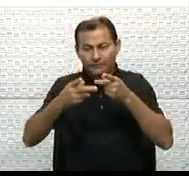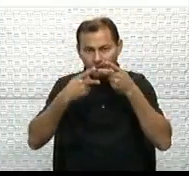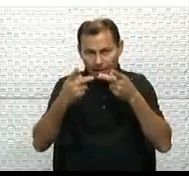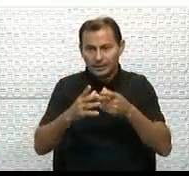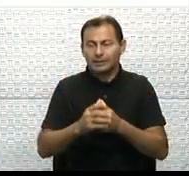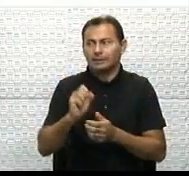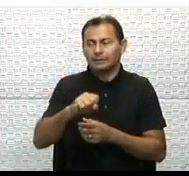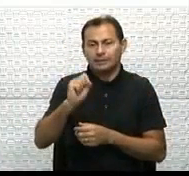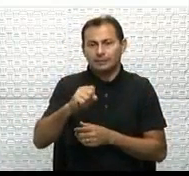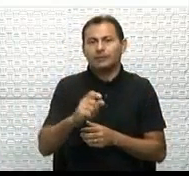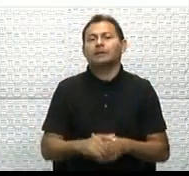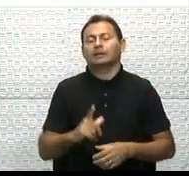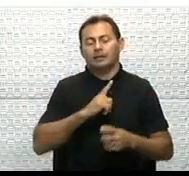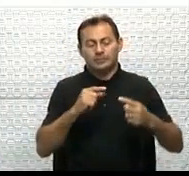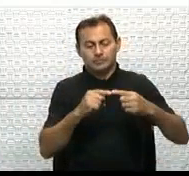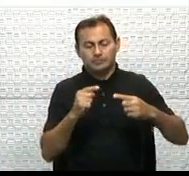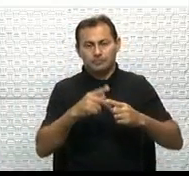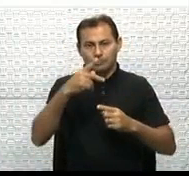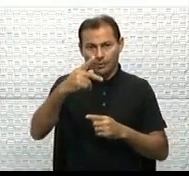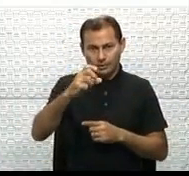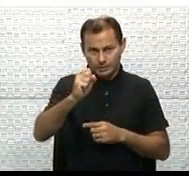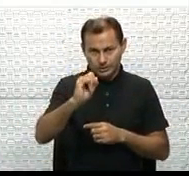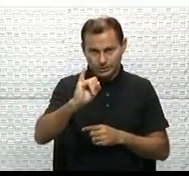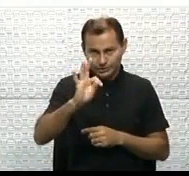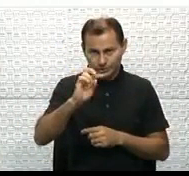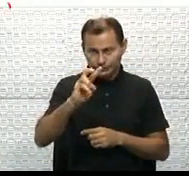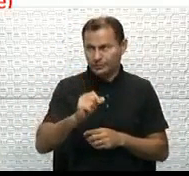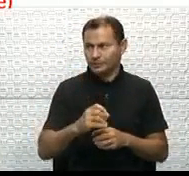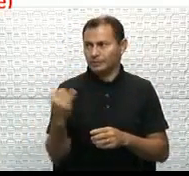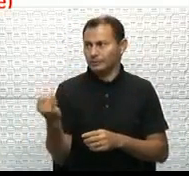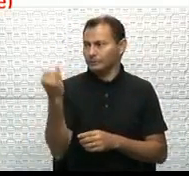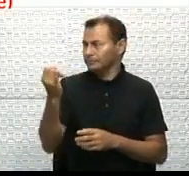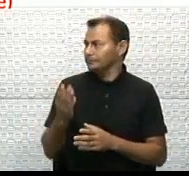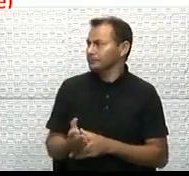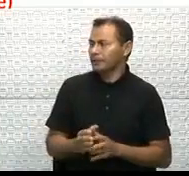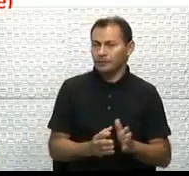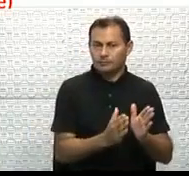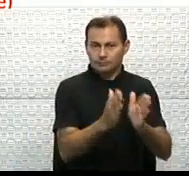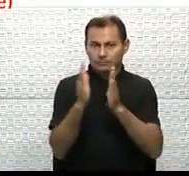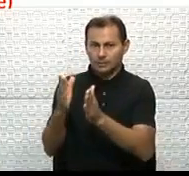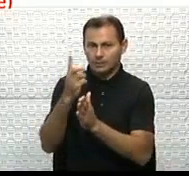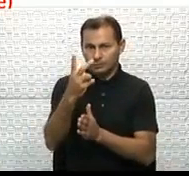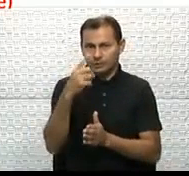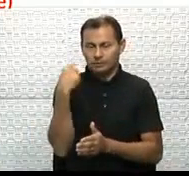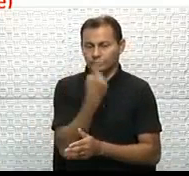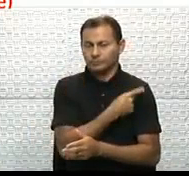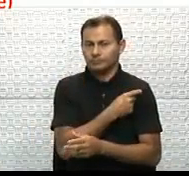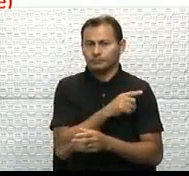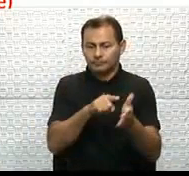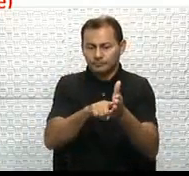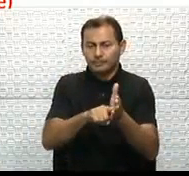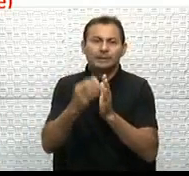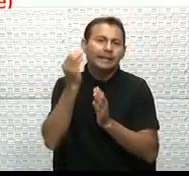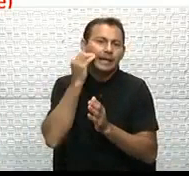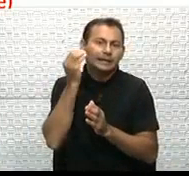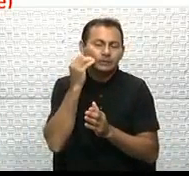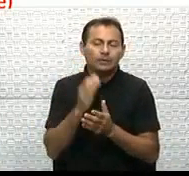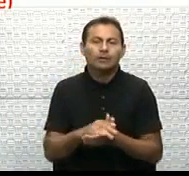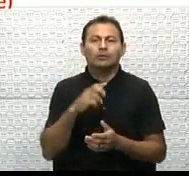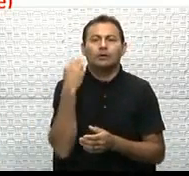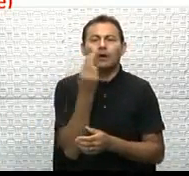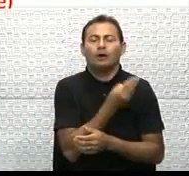que sim, há correlação positiva significante. Passo 2, nós vamos determinar a estatística de teste,